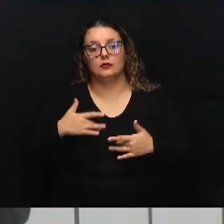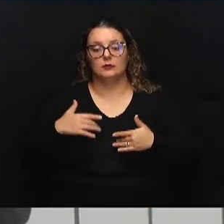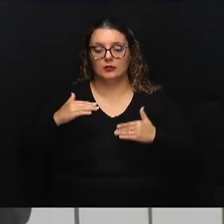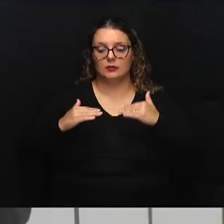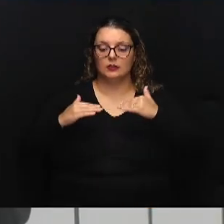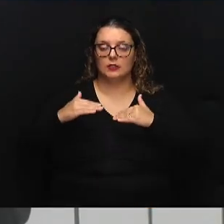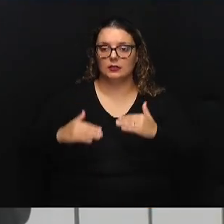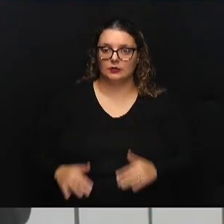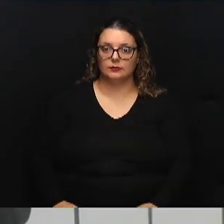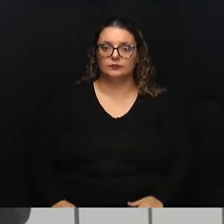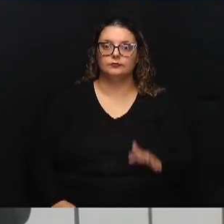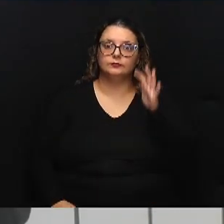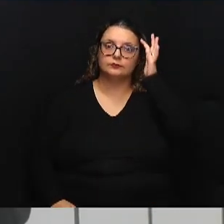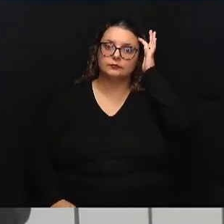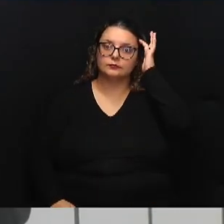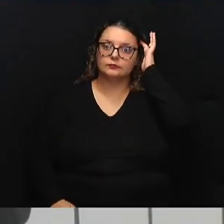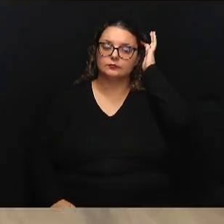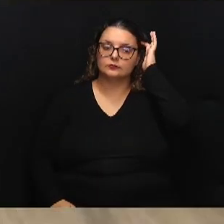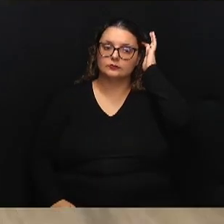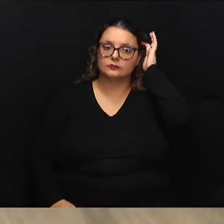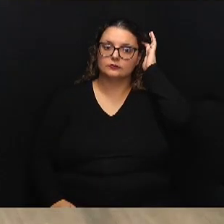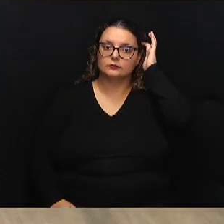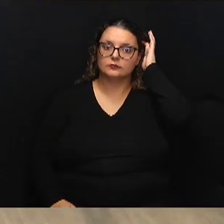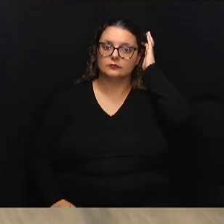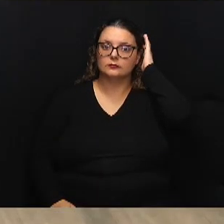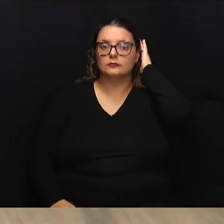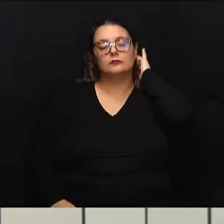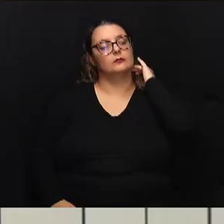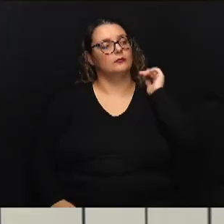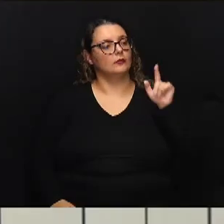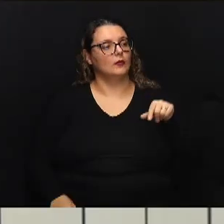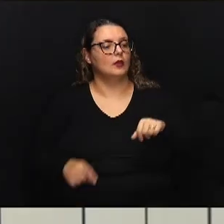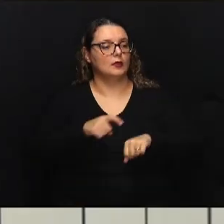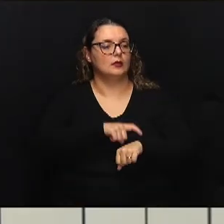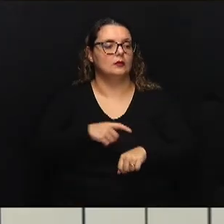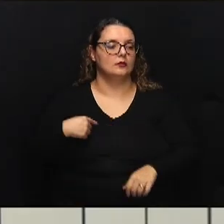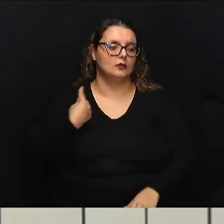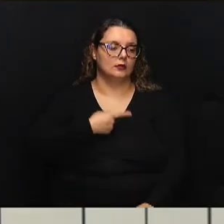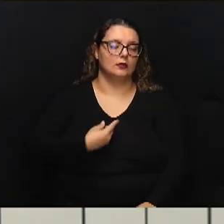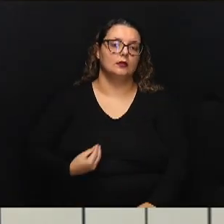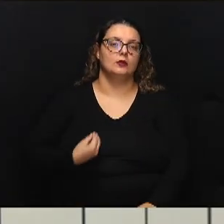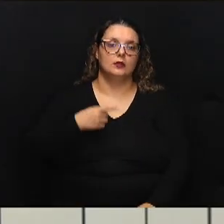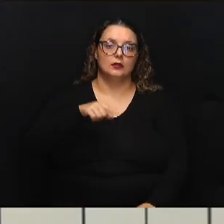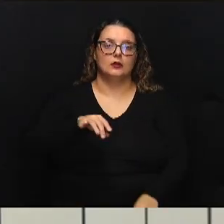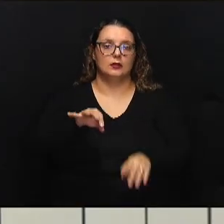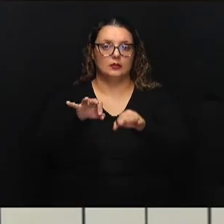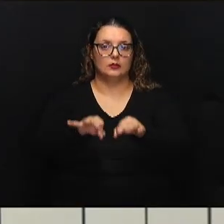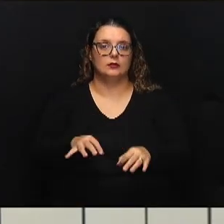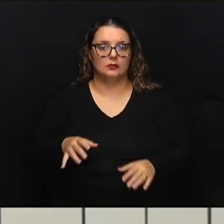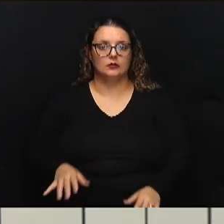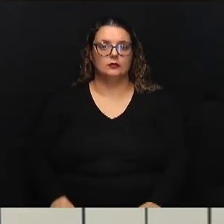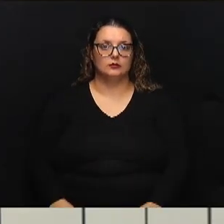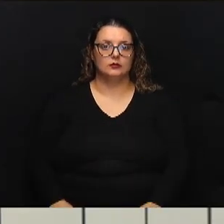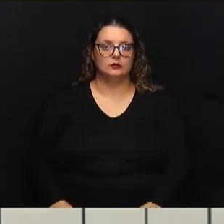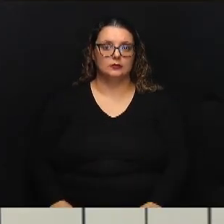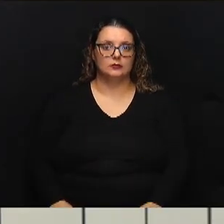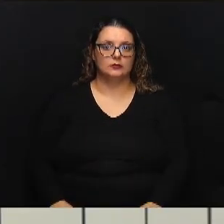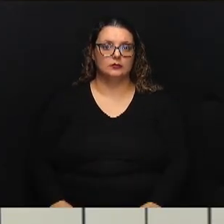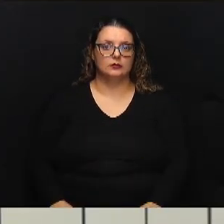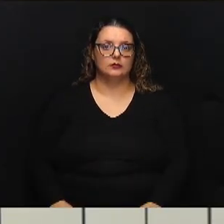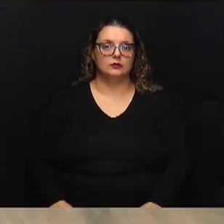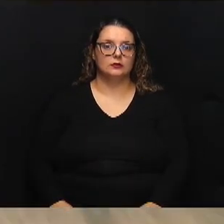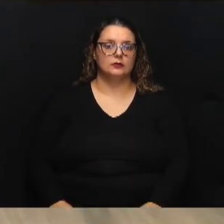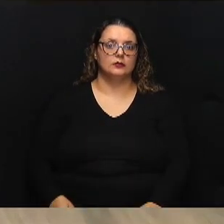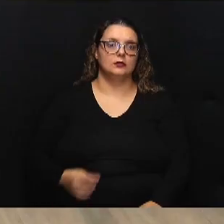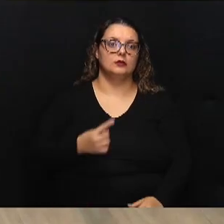equilibrada. E aí, nesse momento que nós estamos vivenciando, que é justamente esse um ano,